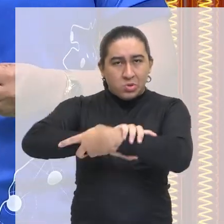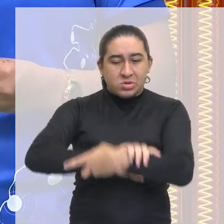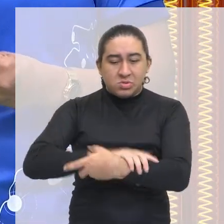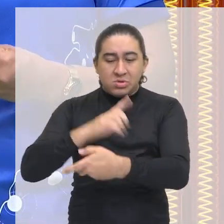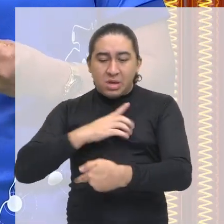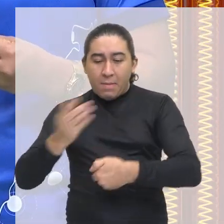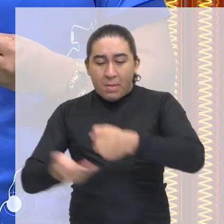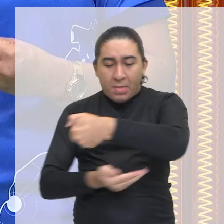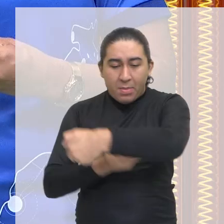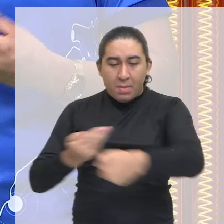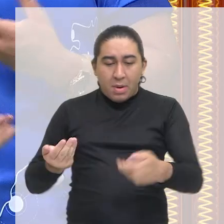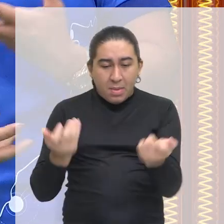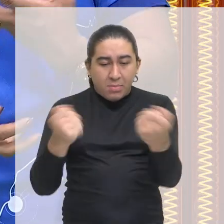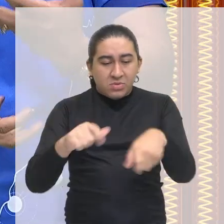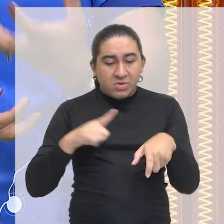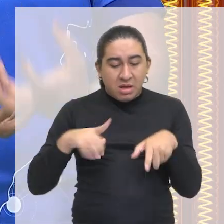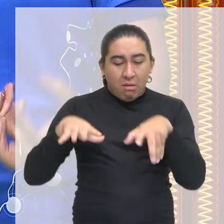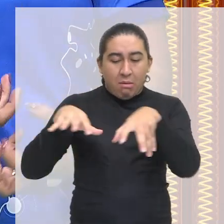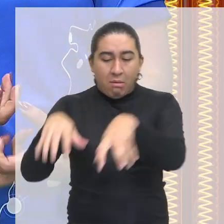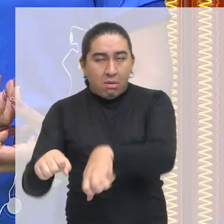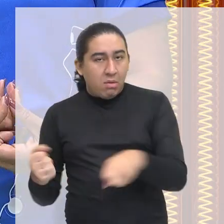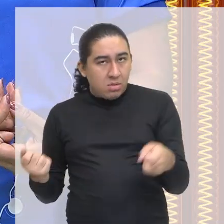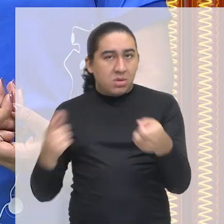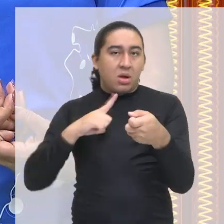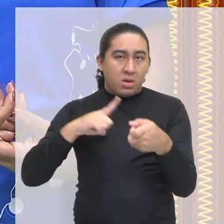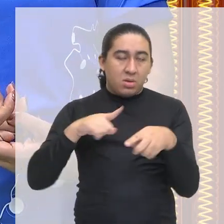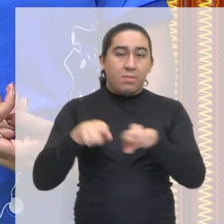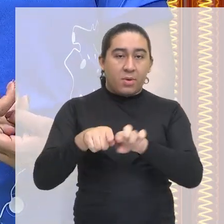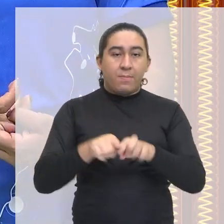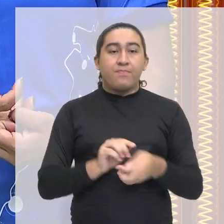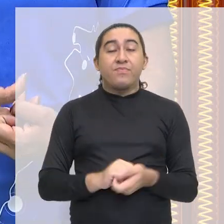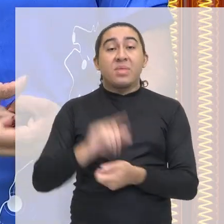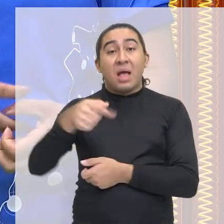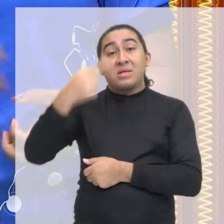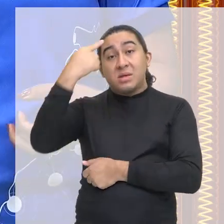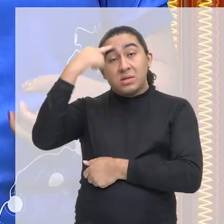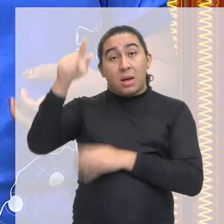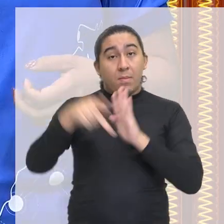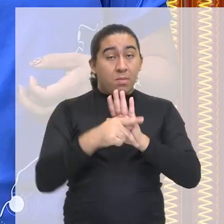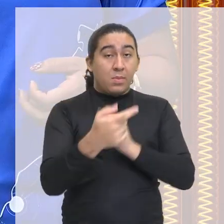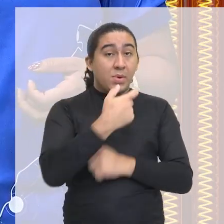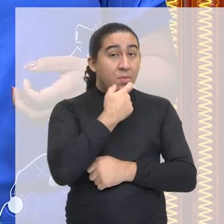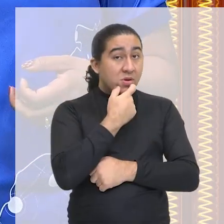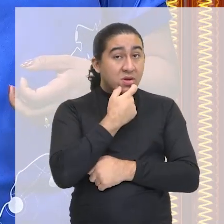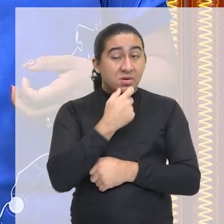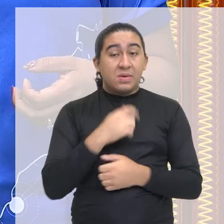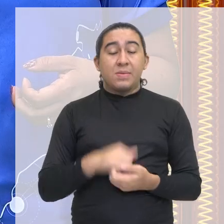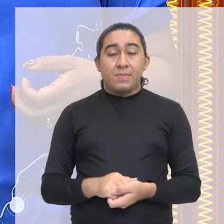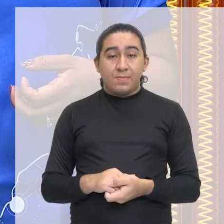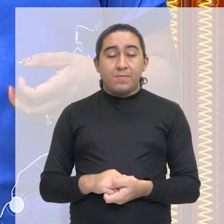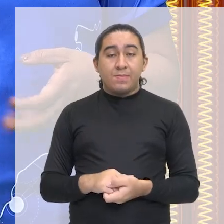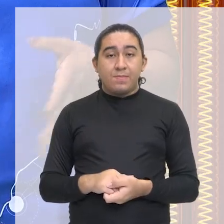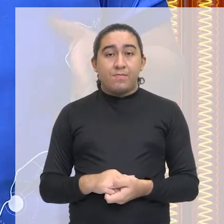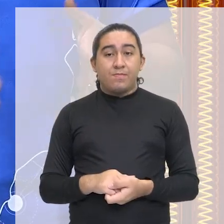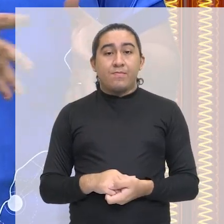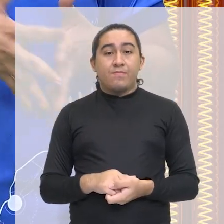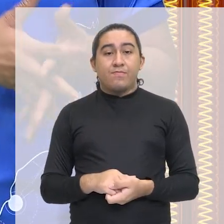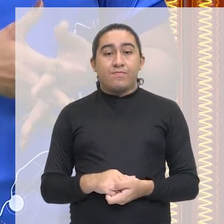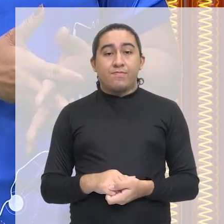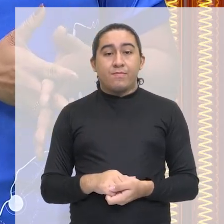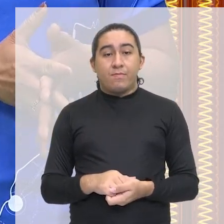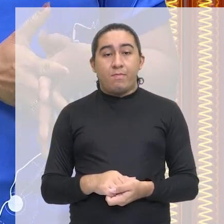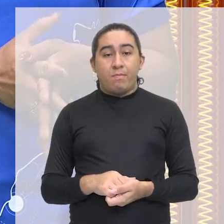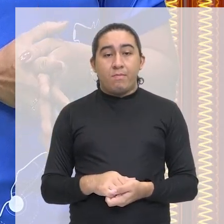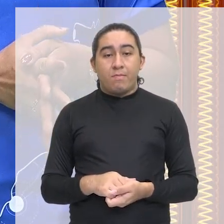fácil nós podermos ali nos apropriar daquelas riquezas. E é essa a ideia que, no caso, a coroa britânica vai fazer.